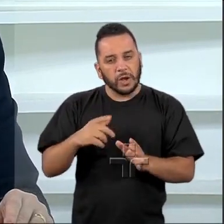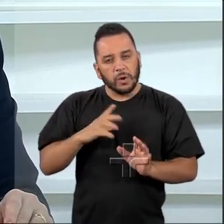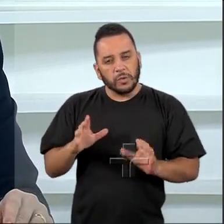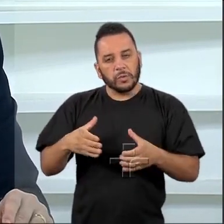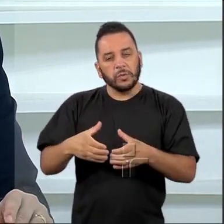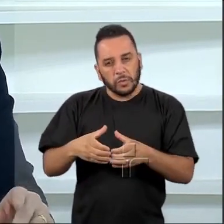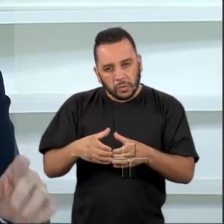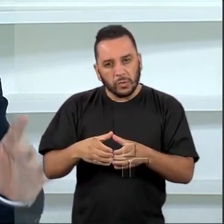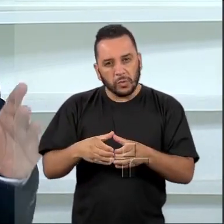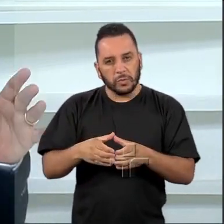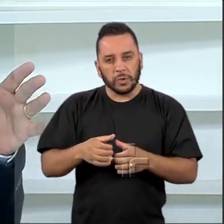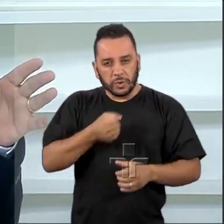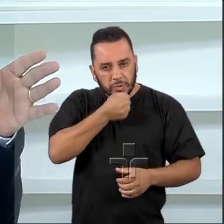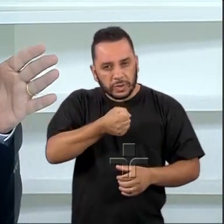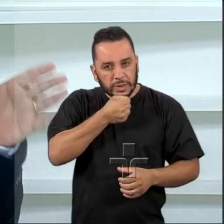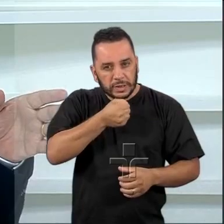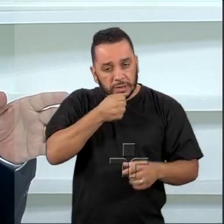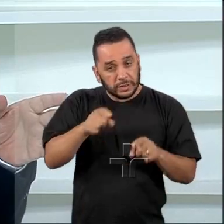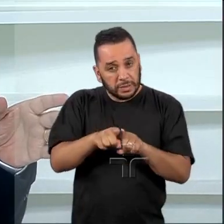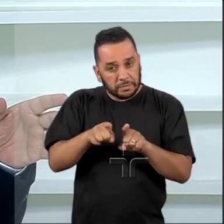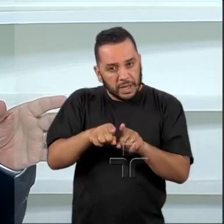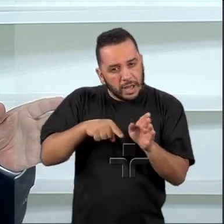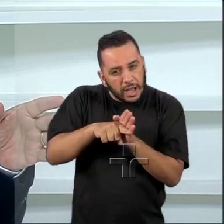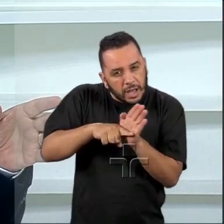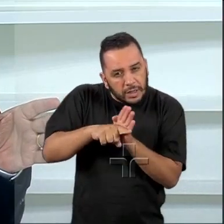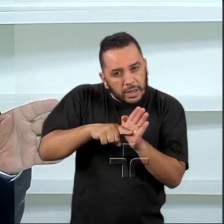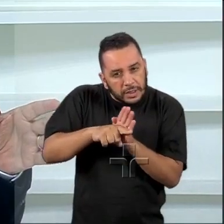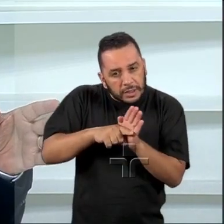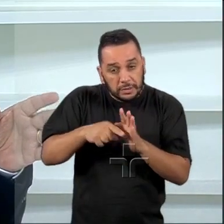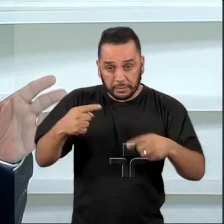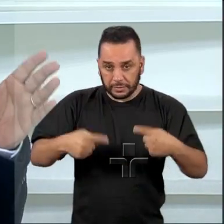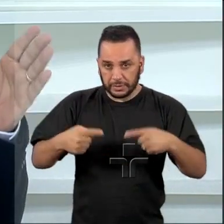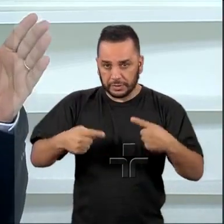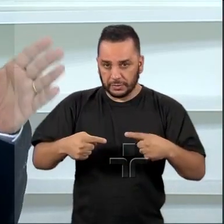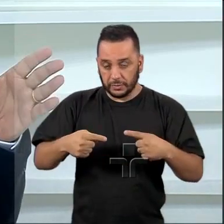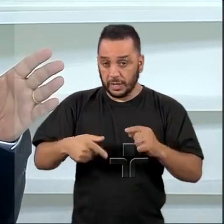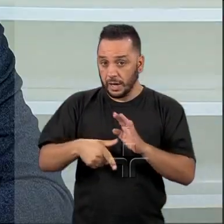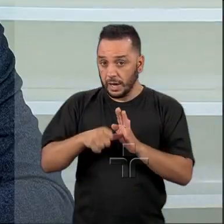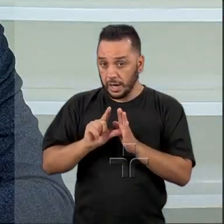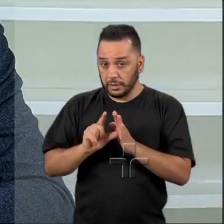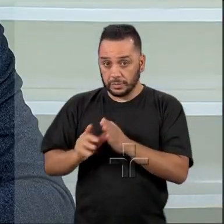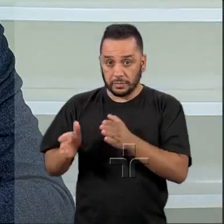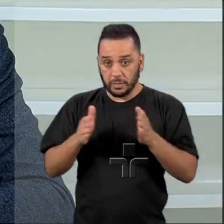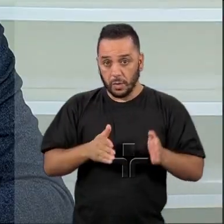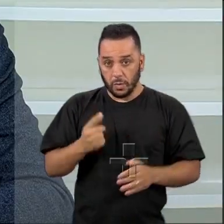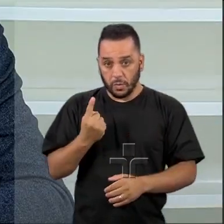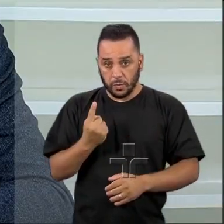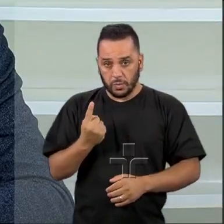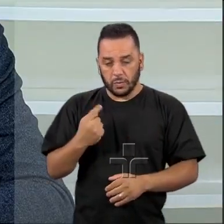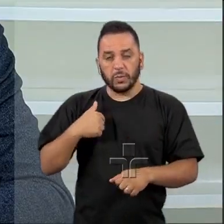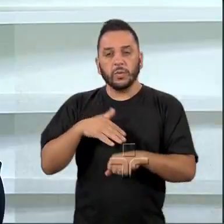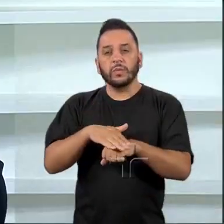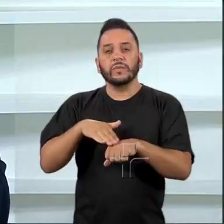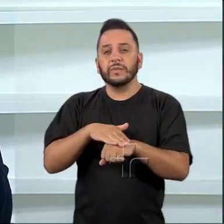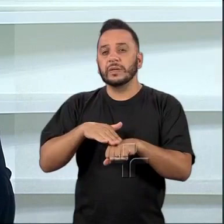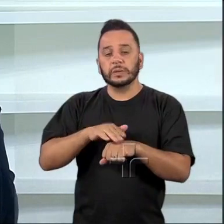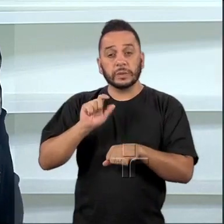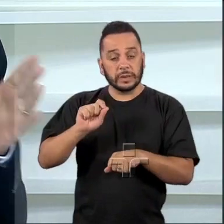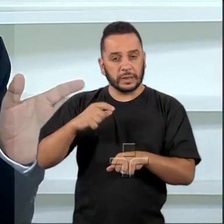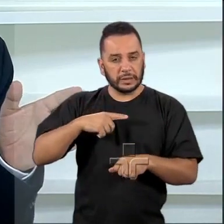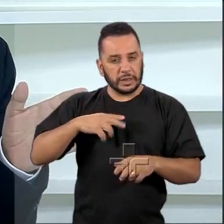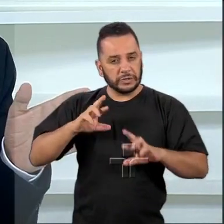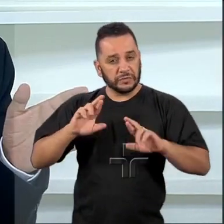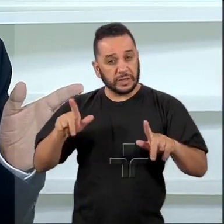analistas políticos. Estávamos conversando no bloco anterior, o Marcos tinha levantado a questão de diferença